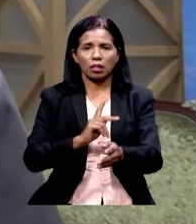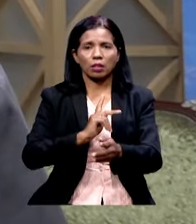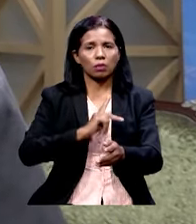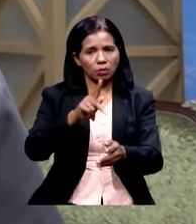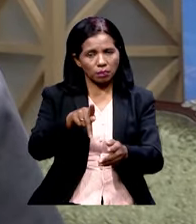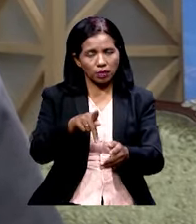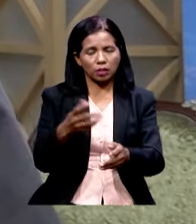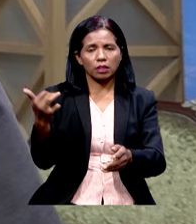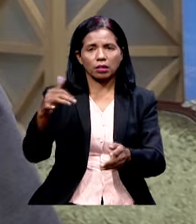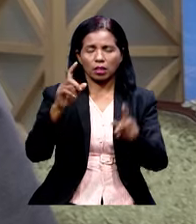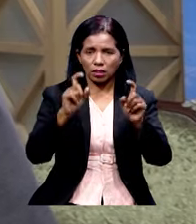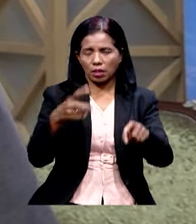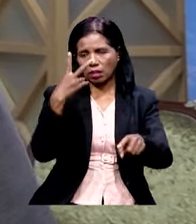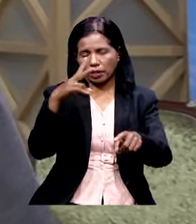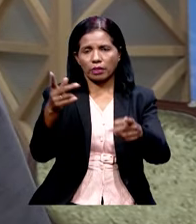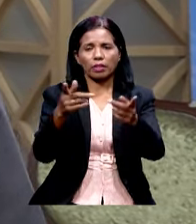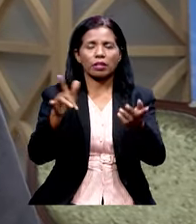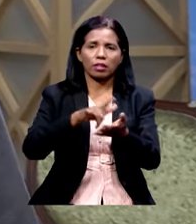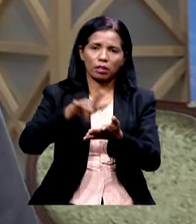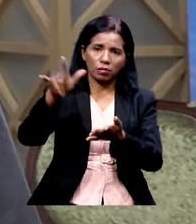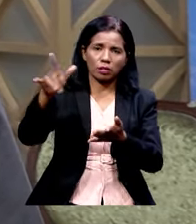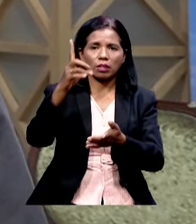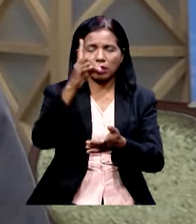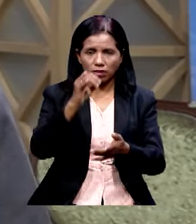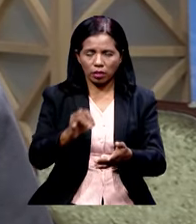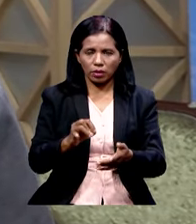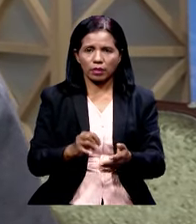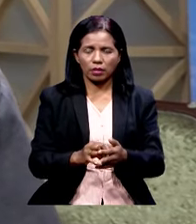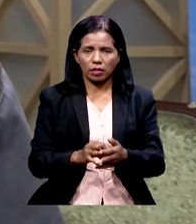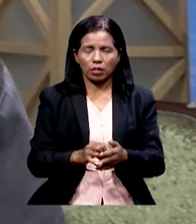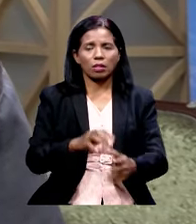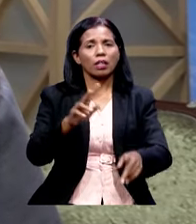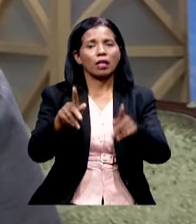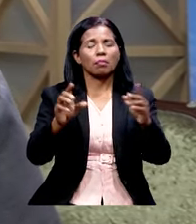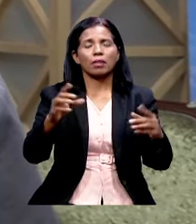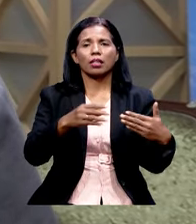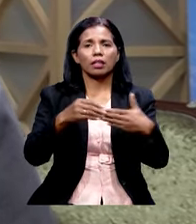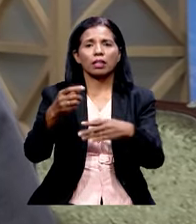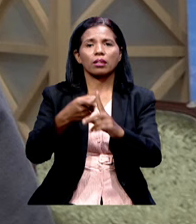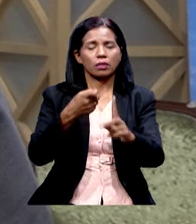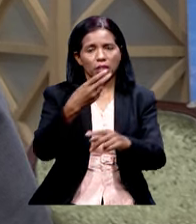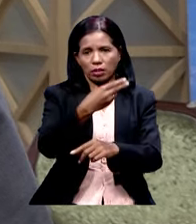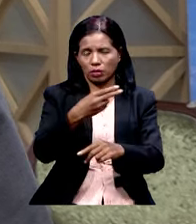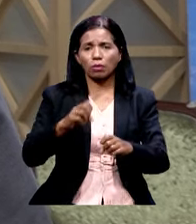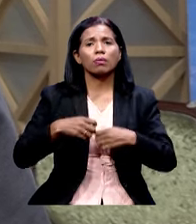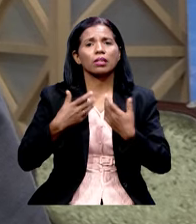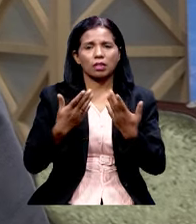ao aerodile, ao autoridade indonésia, ou se aproveita